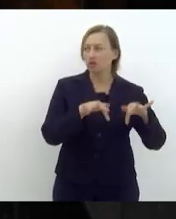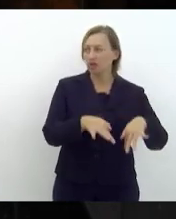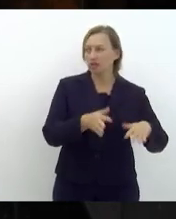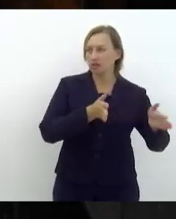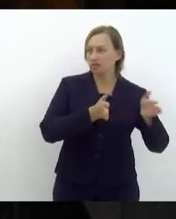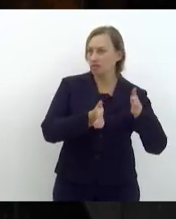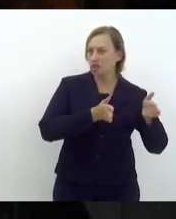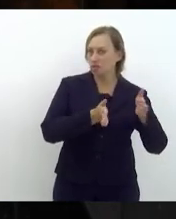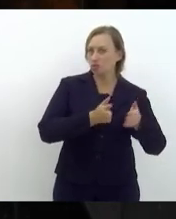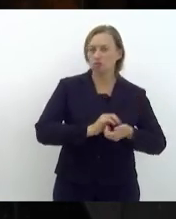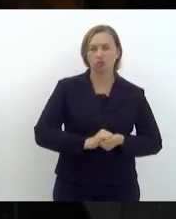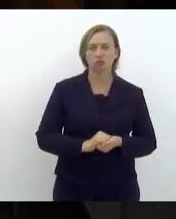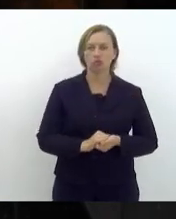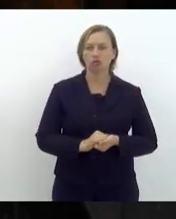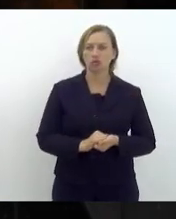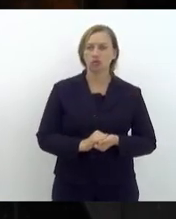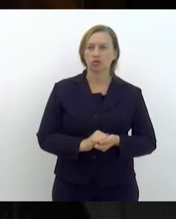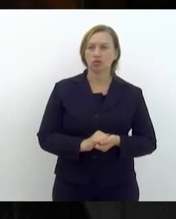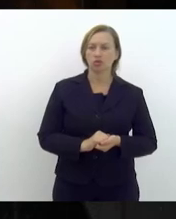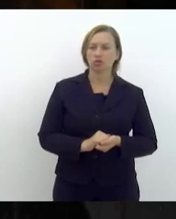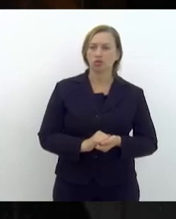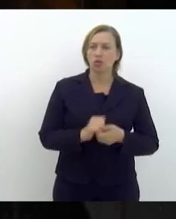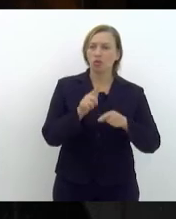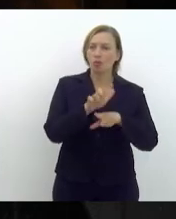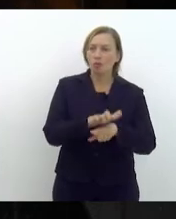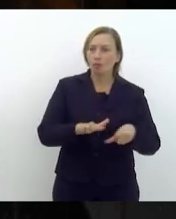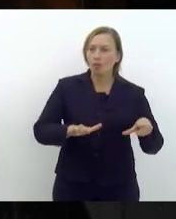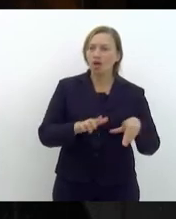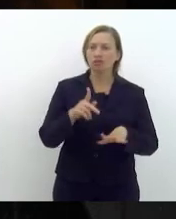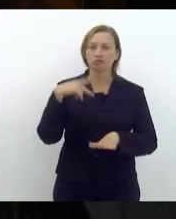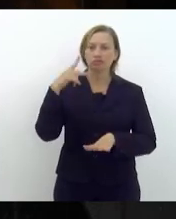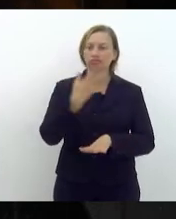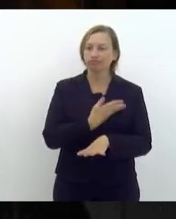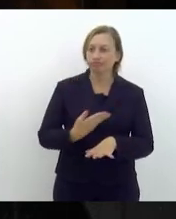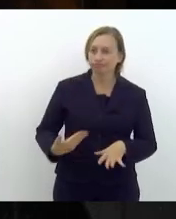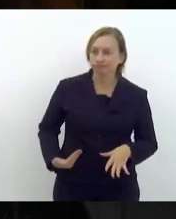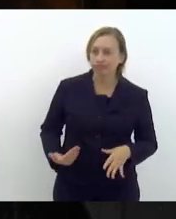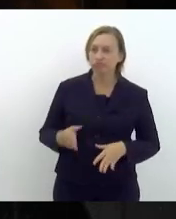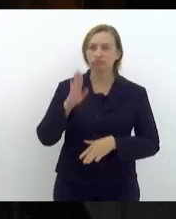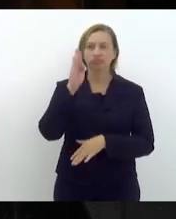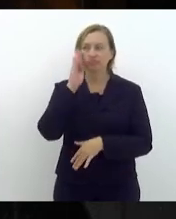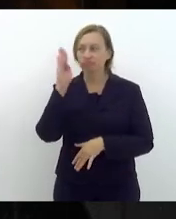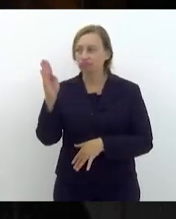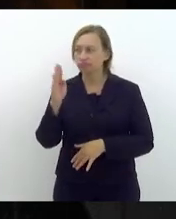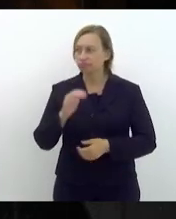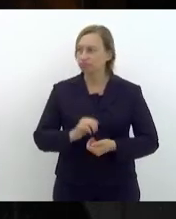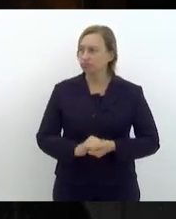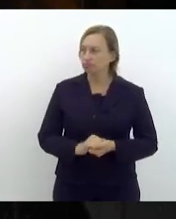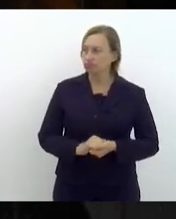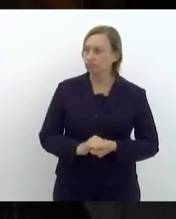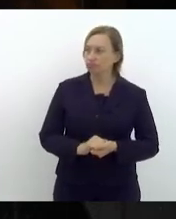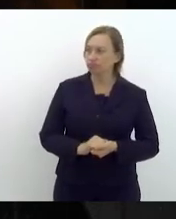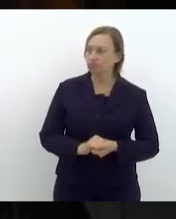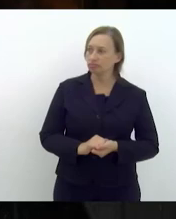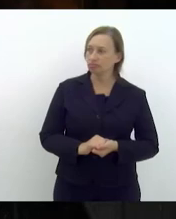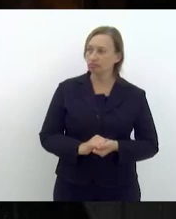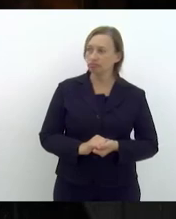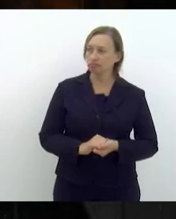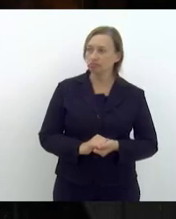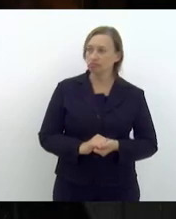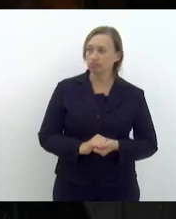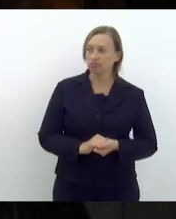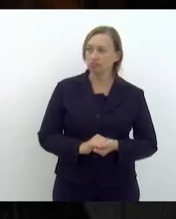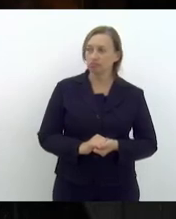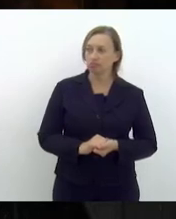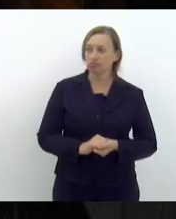etapa cria-se um grande vazio de política pública principalmente na questão do primeiro emprego na